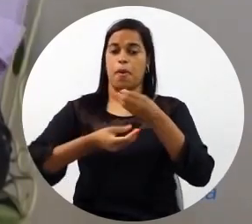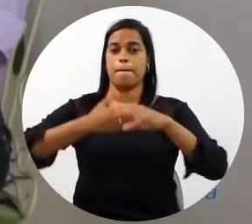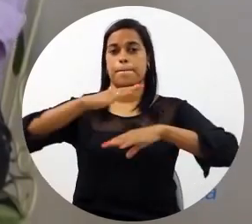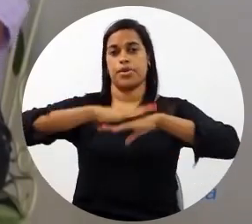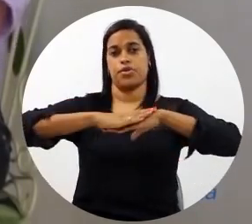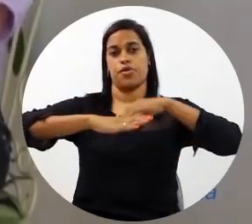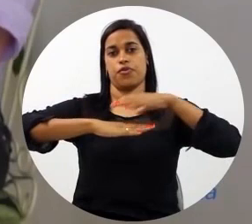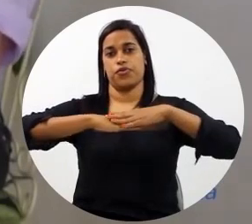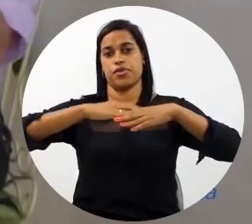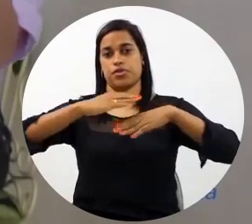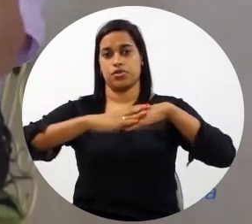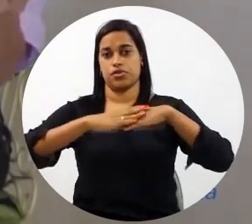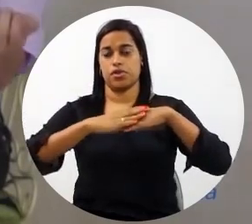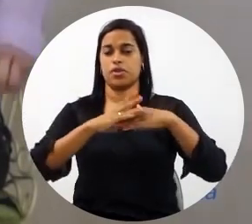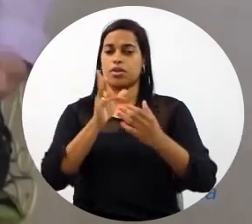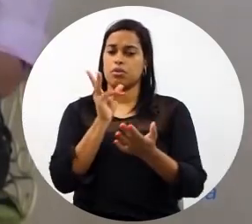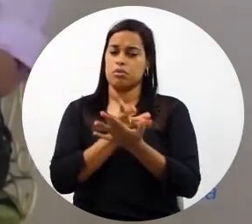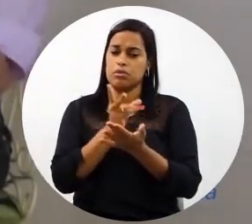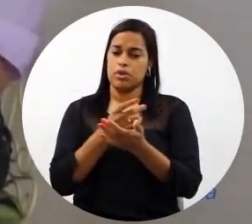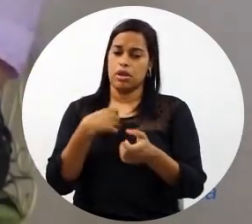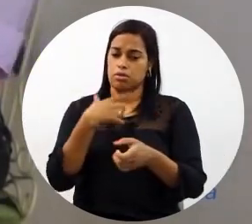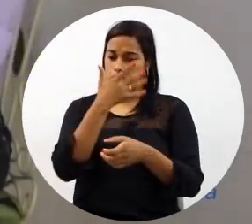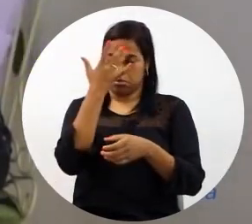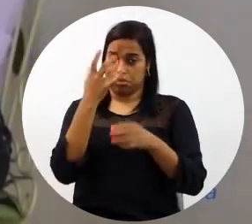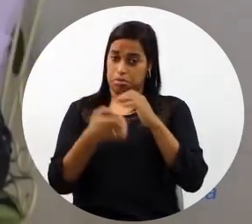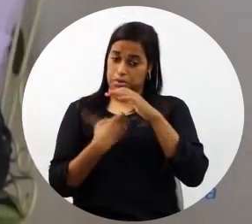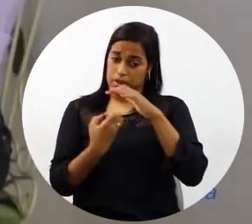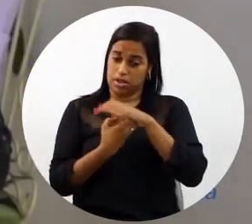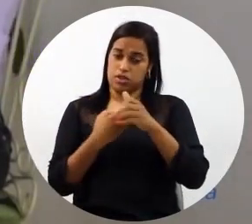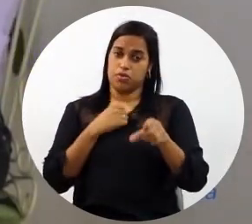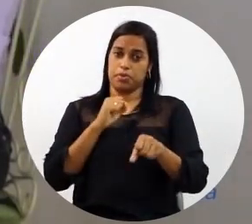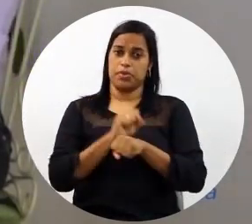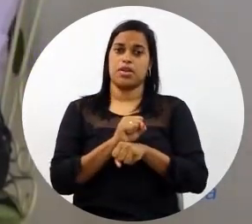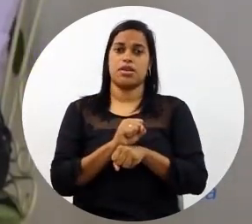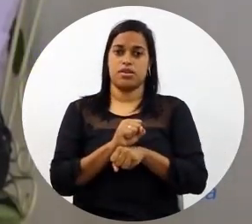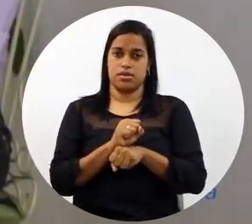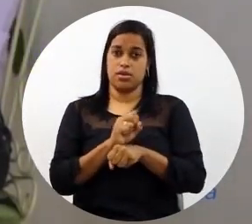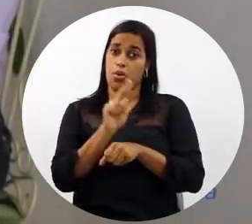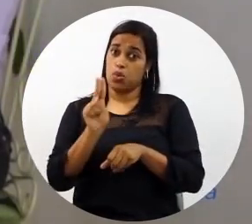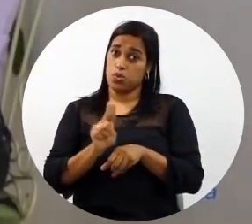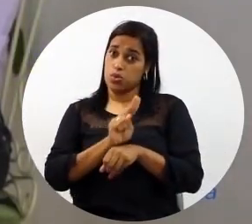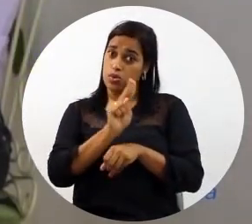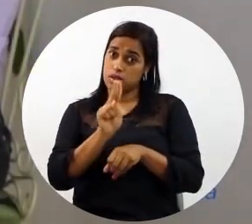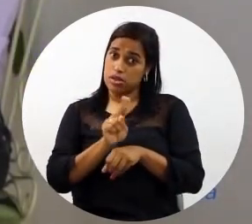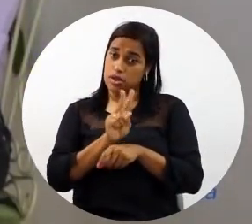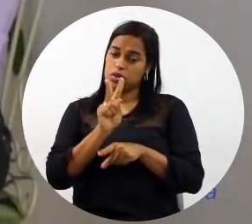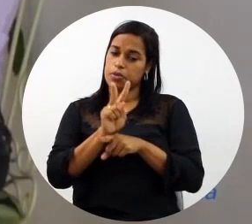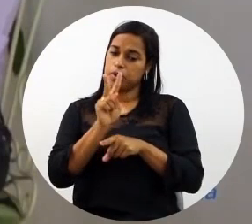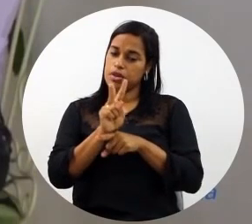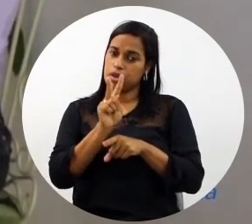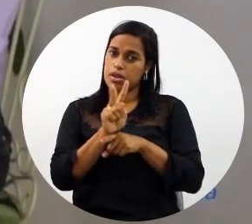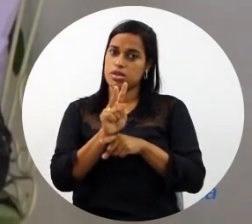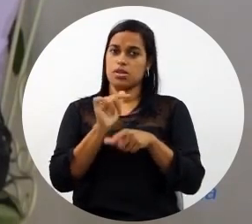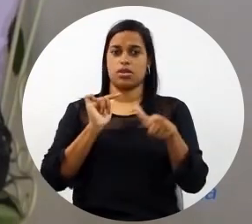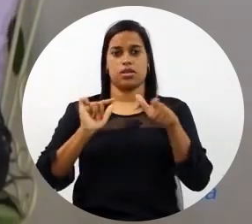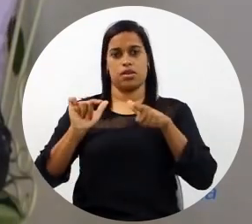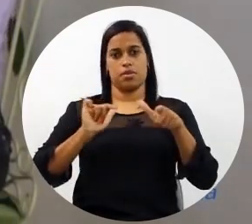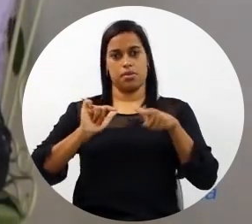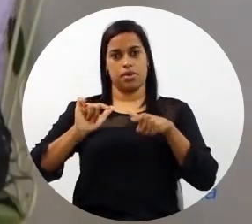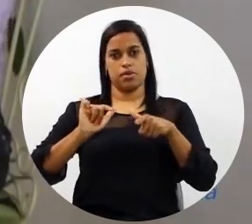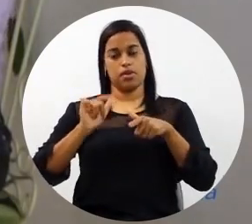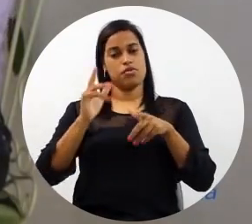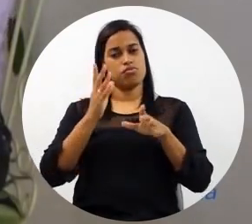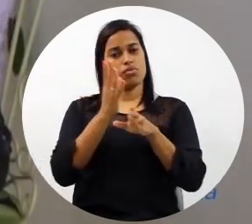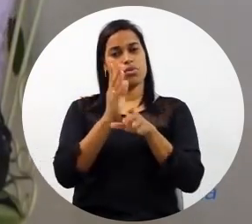se comportasse da maneira que a empresa esperasse, utilizando os condicionamentos. E a gente descobriu também na primeira